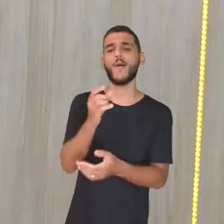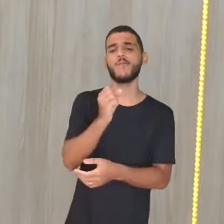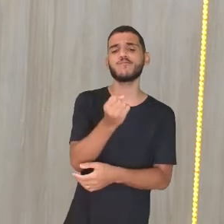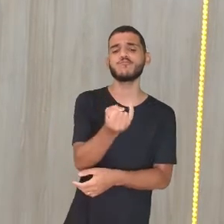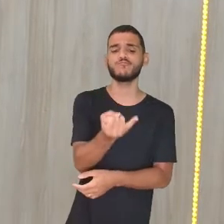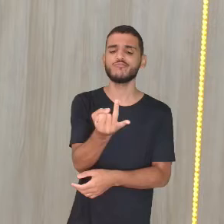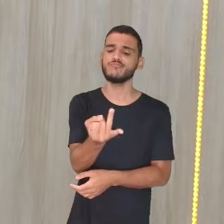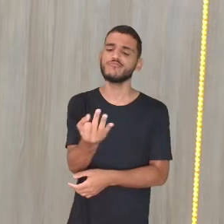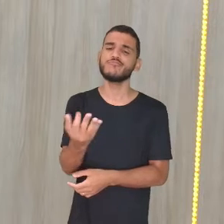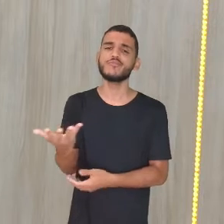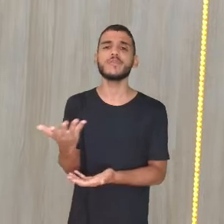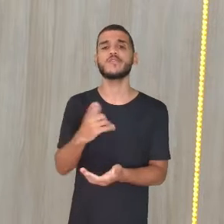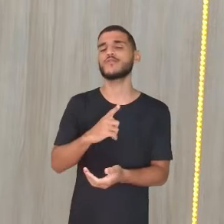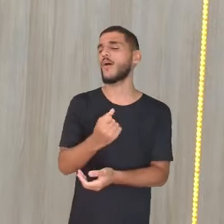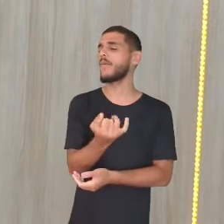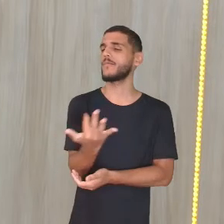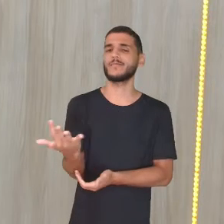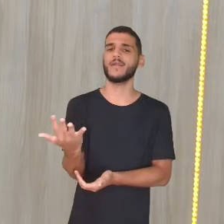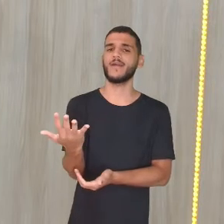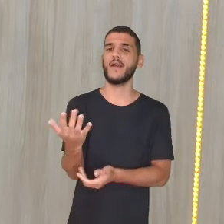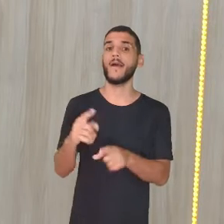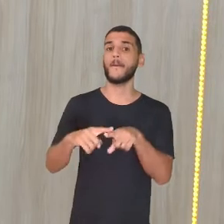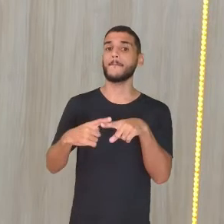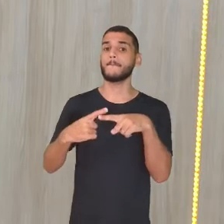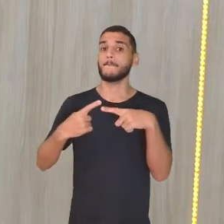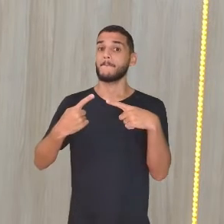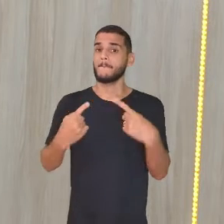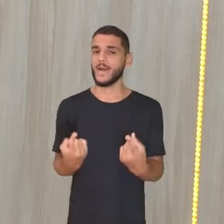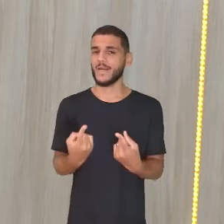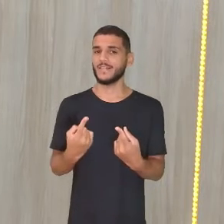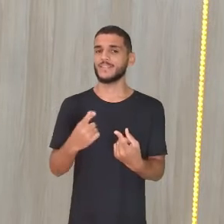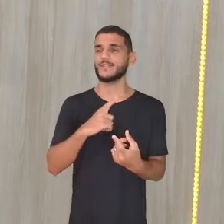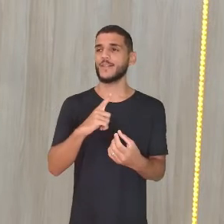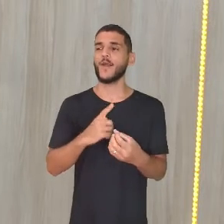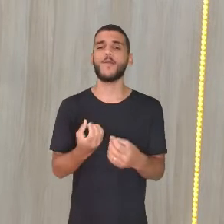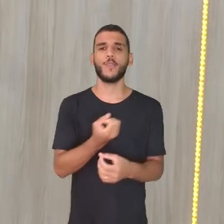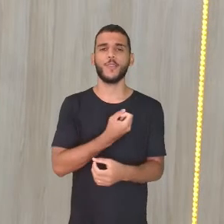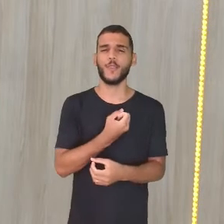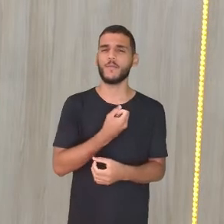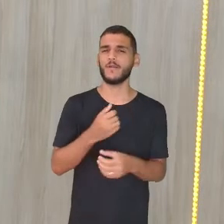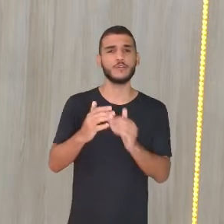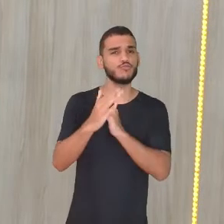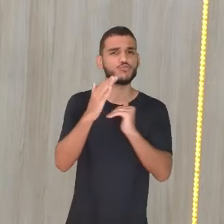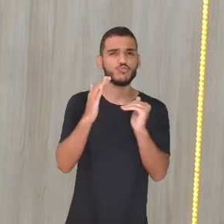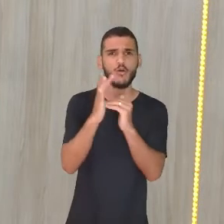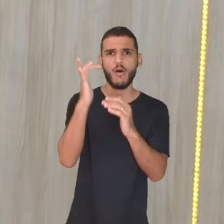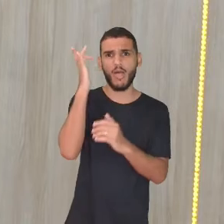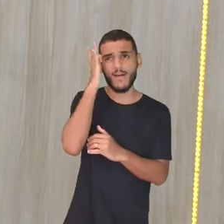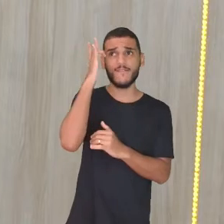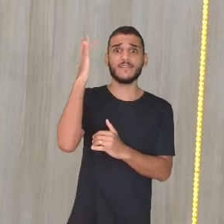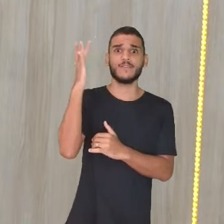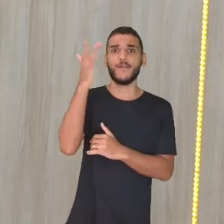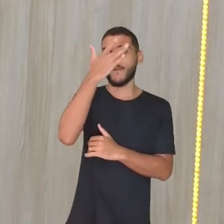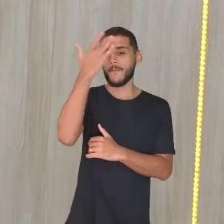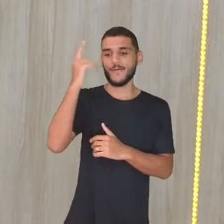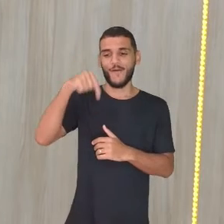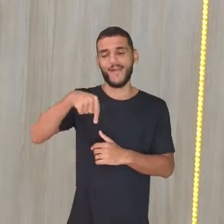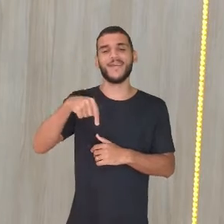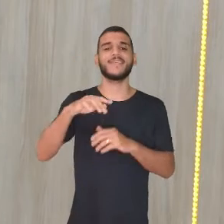dessa ideia de contar, surgiram os números e tudo se facilitou aí para a humanidade.